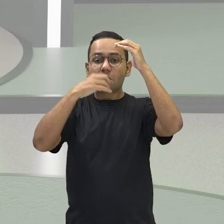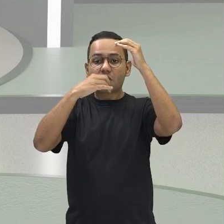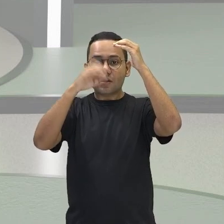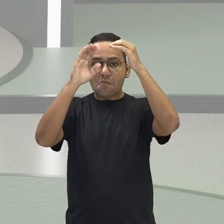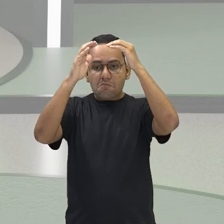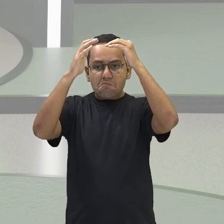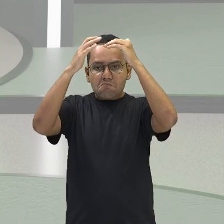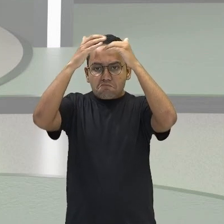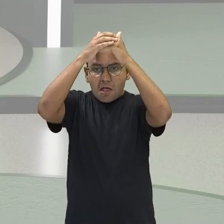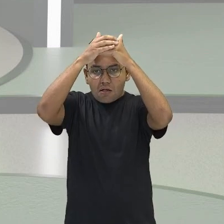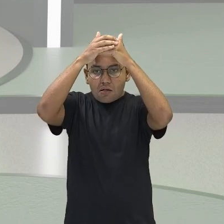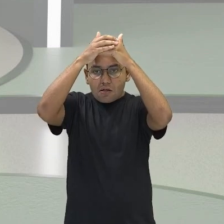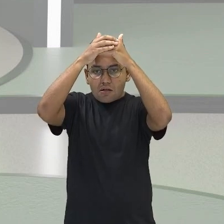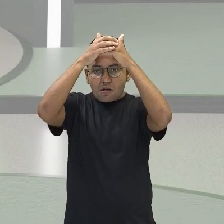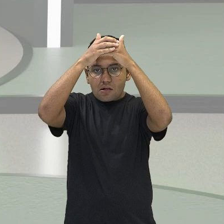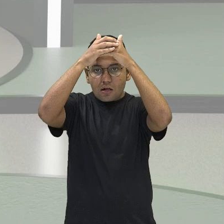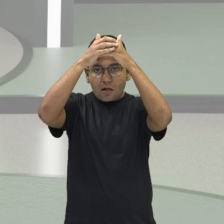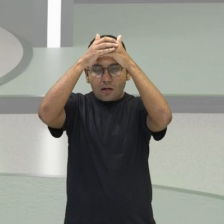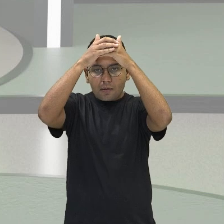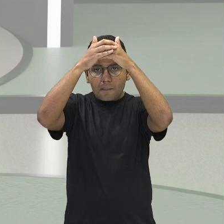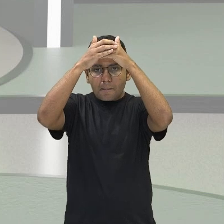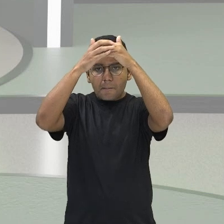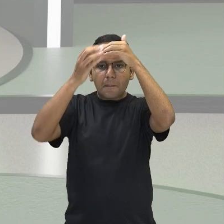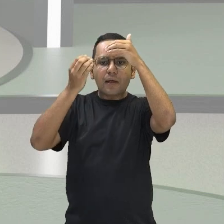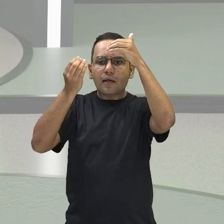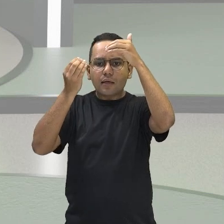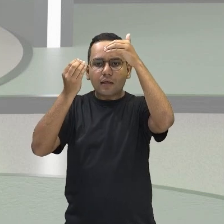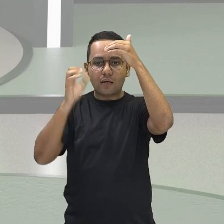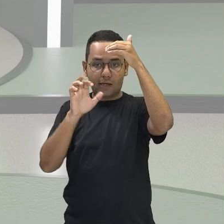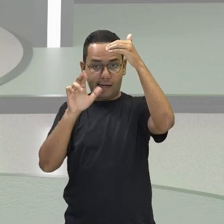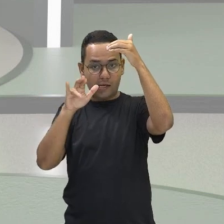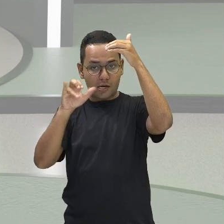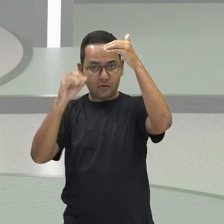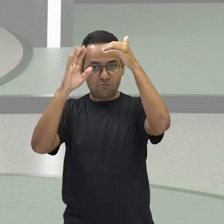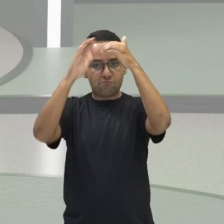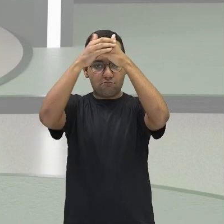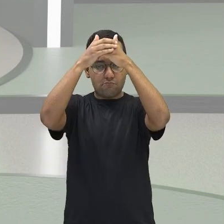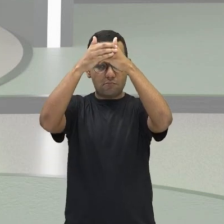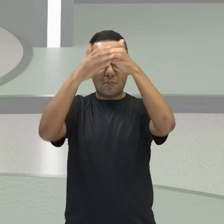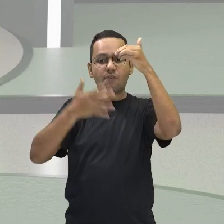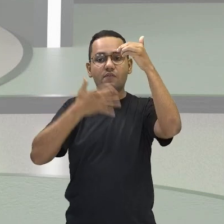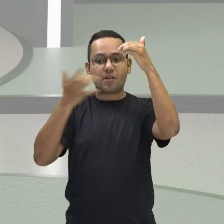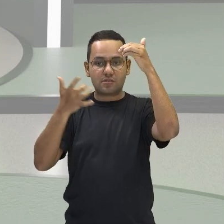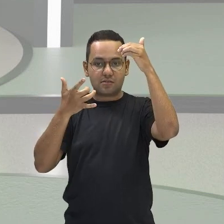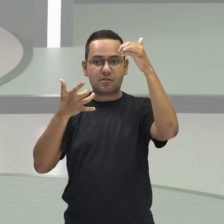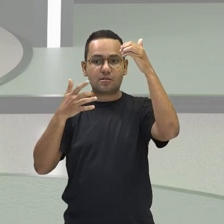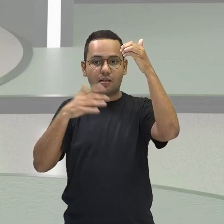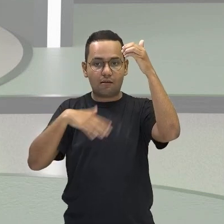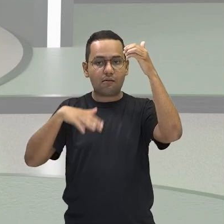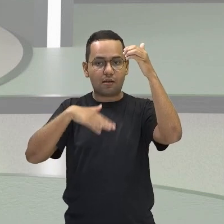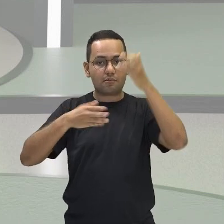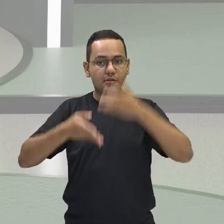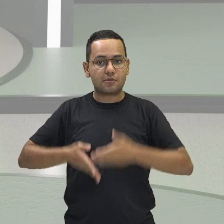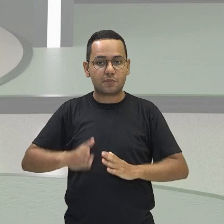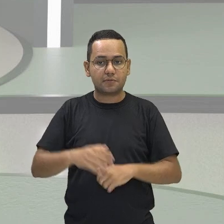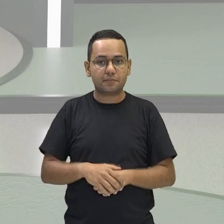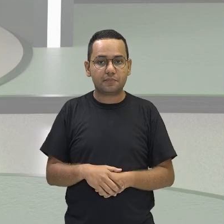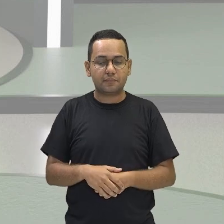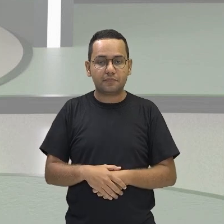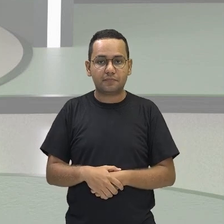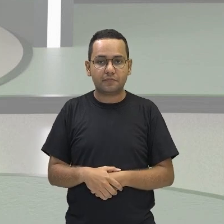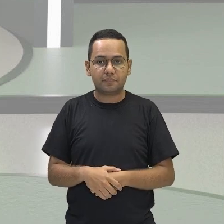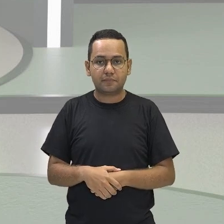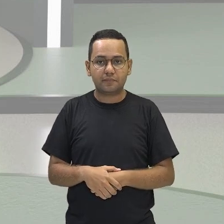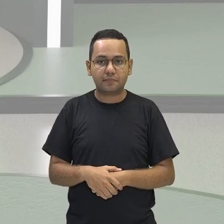comprimidos, encaixados. Para quê? Para facilitar na hora do parto natural. Lembra que a mãe sempre